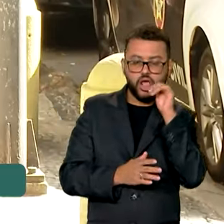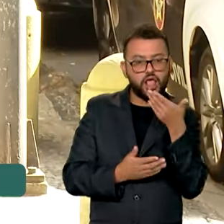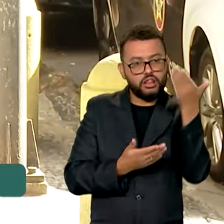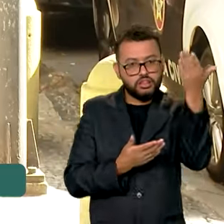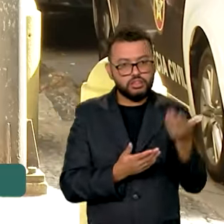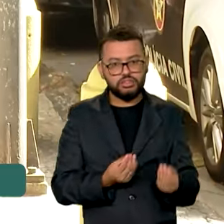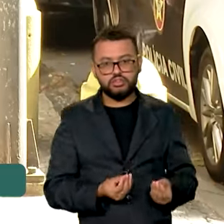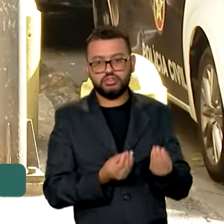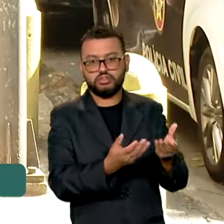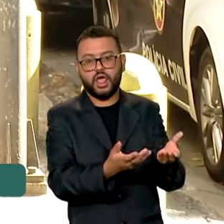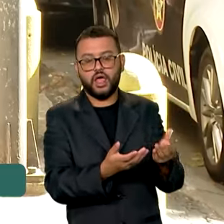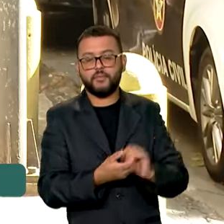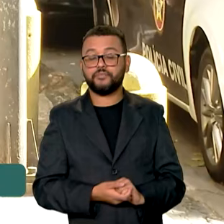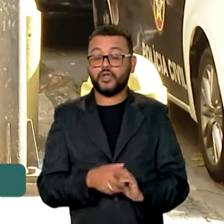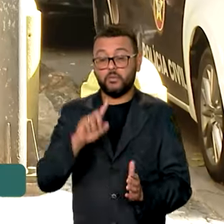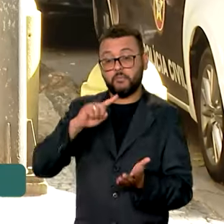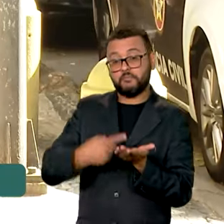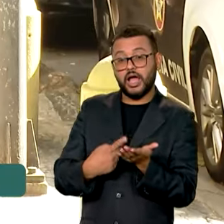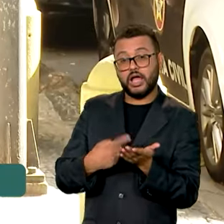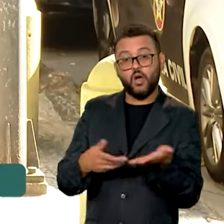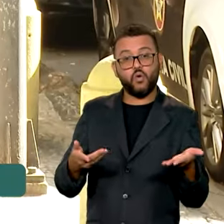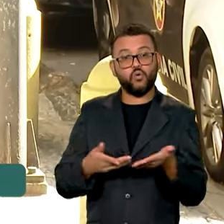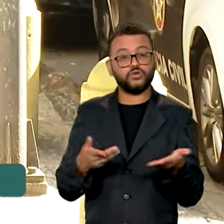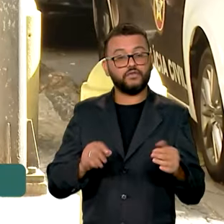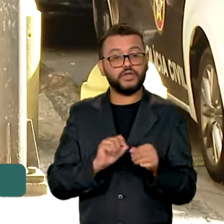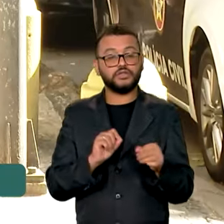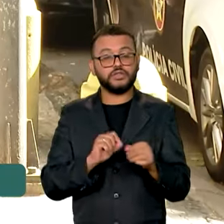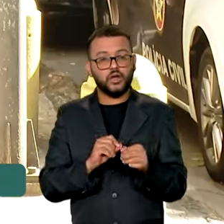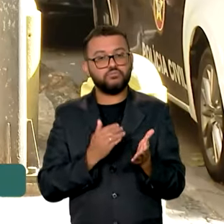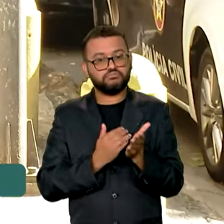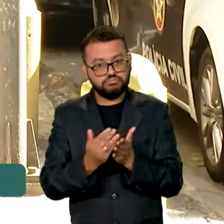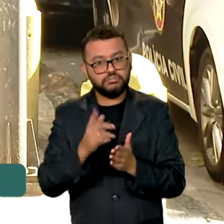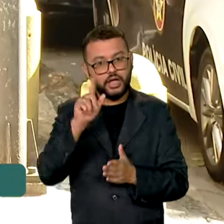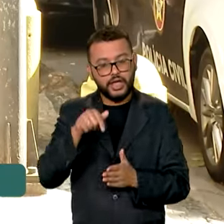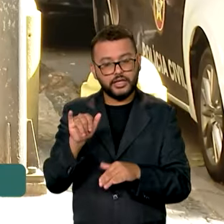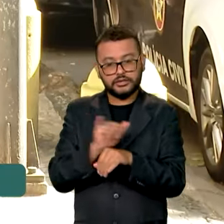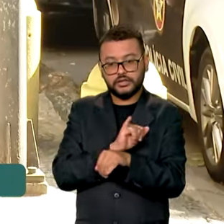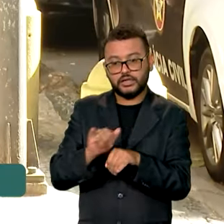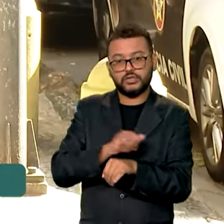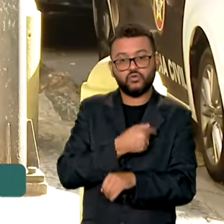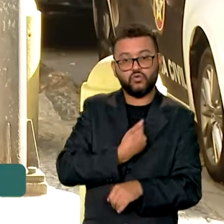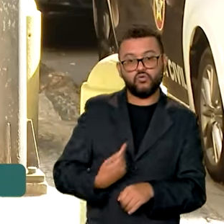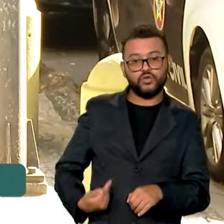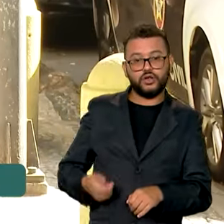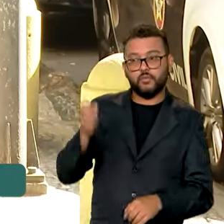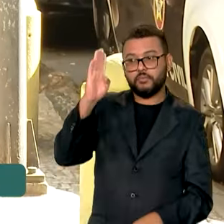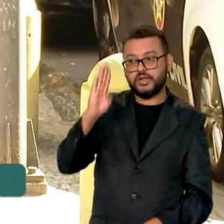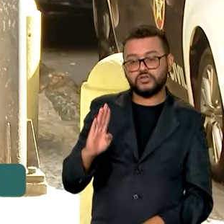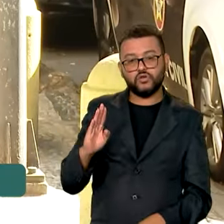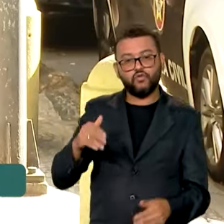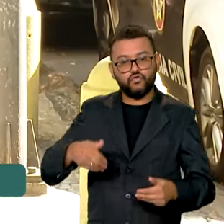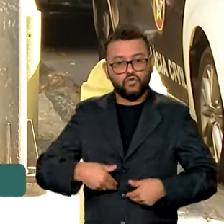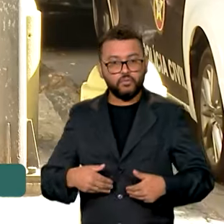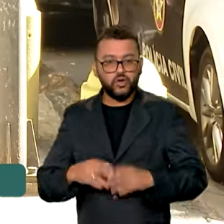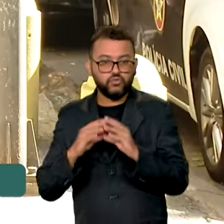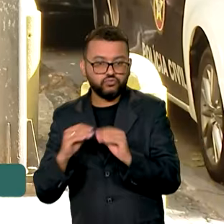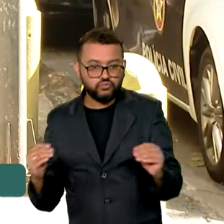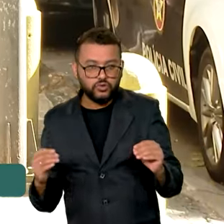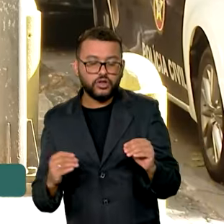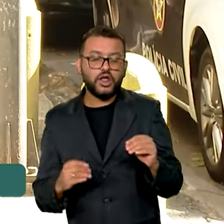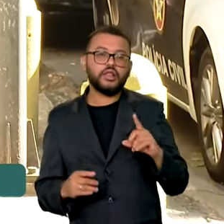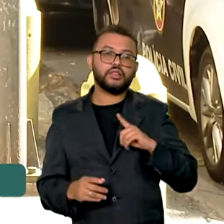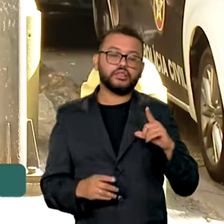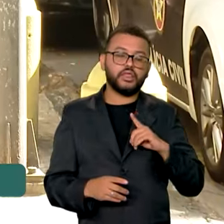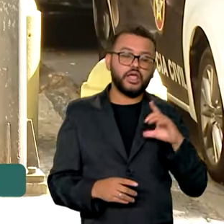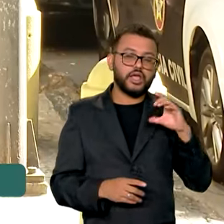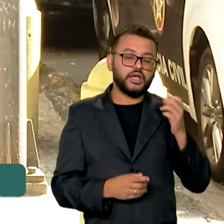mulheres. Essa agenda anunciada hoje faz parte das ações do Plano Brasil Sem Fome, que incluem